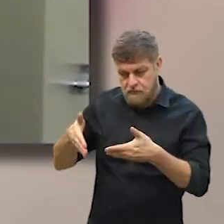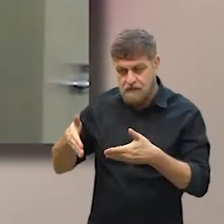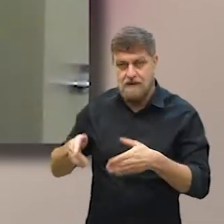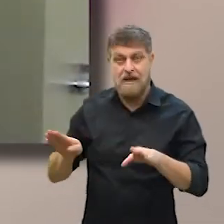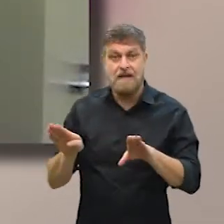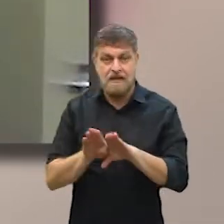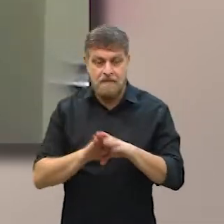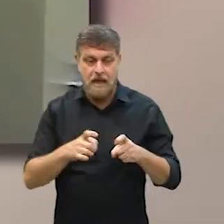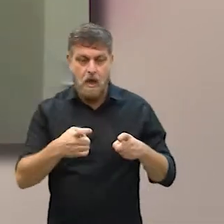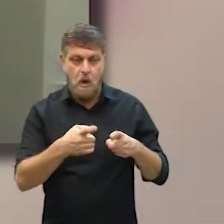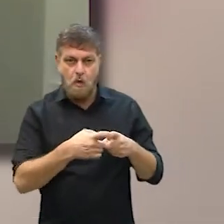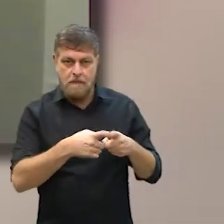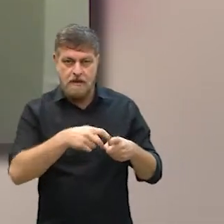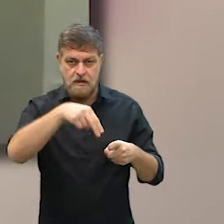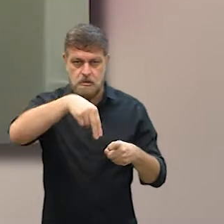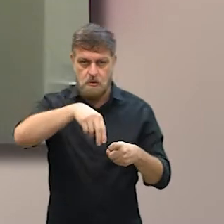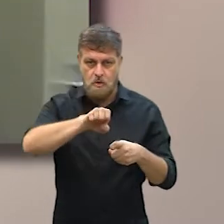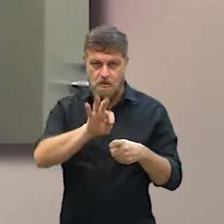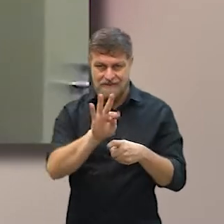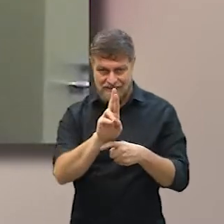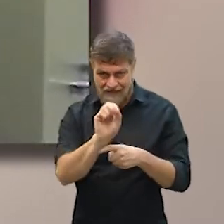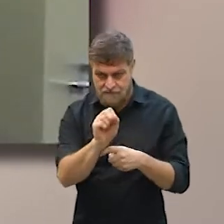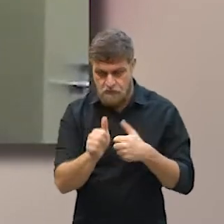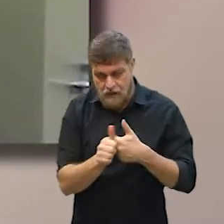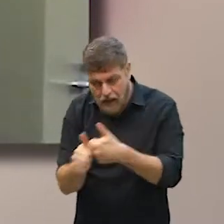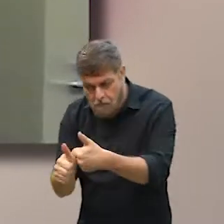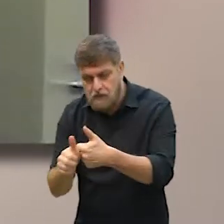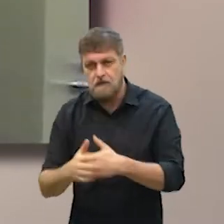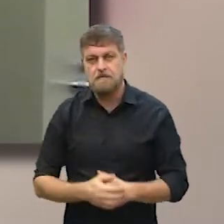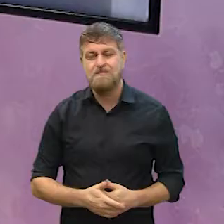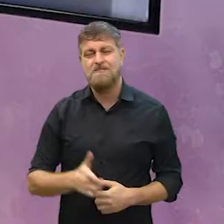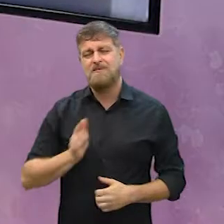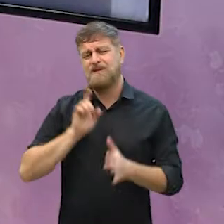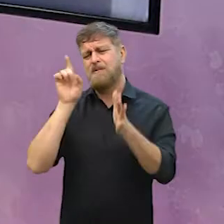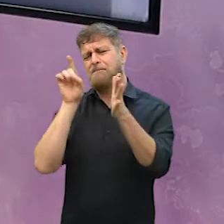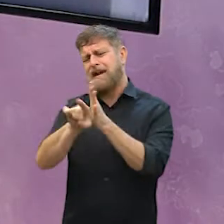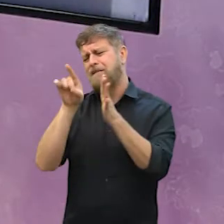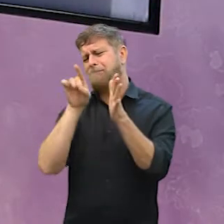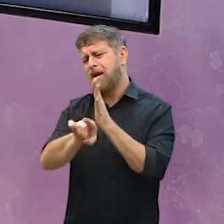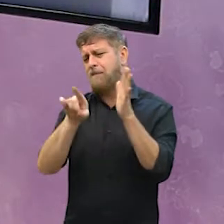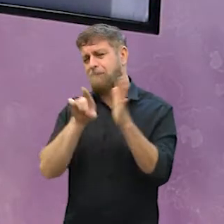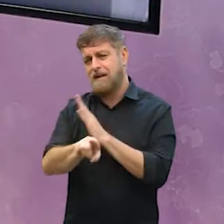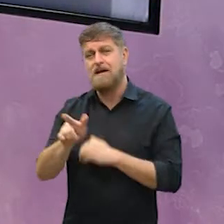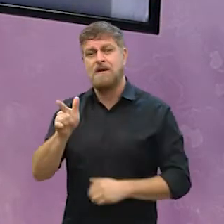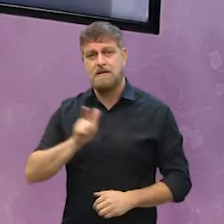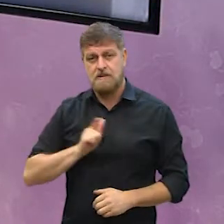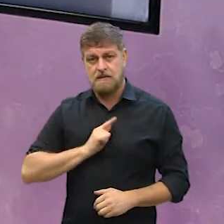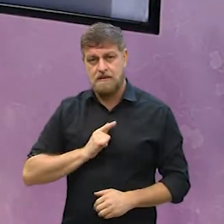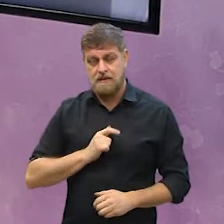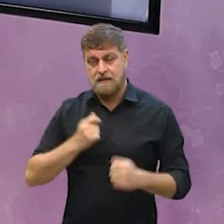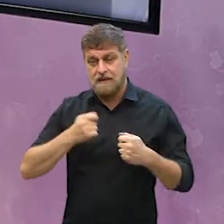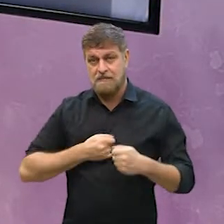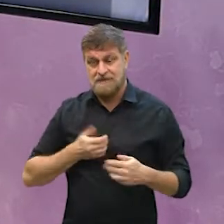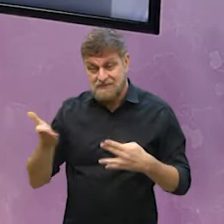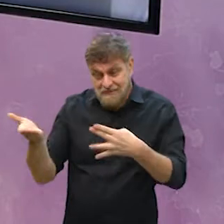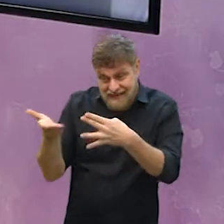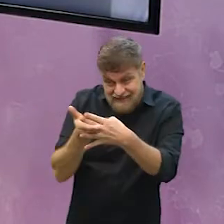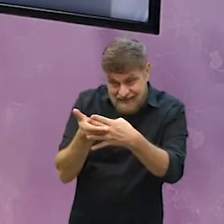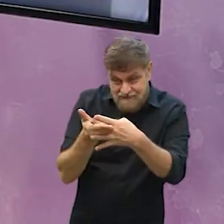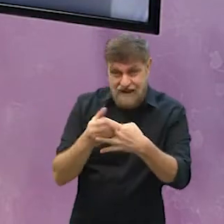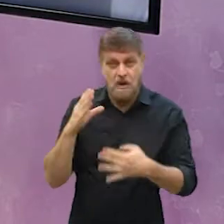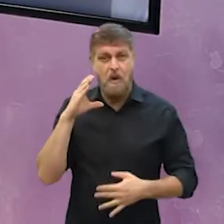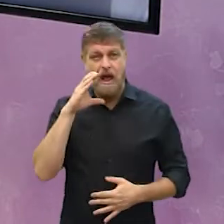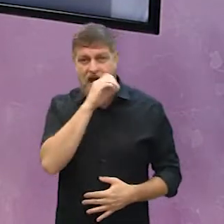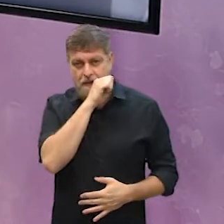aí então o nefrologista também teria condições de acompanha Doutora ainda tenho muita pergunta para o senhor Mas eu